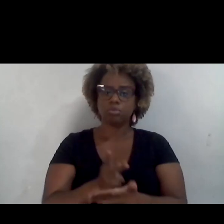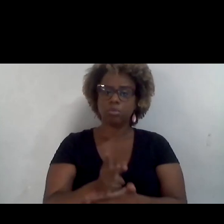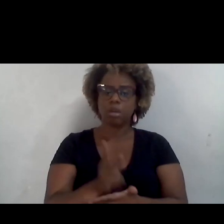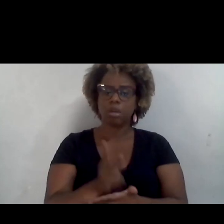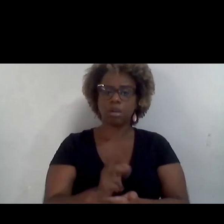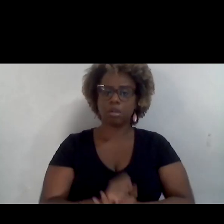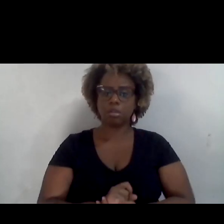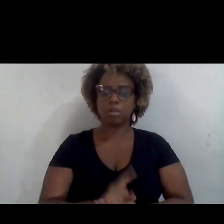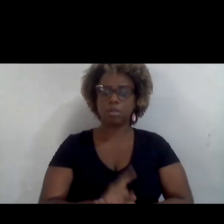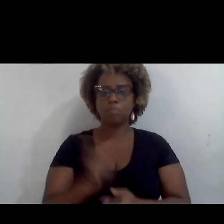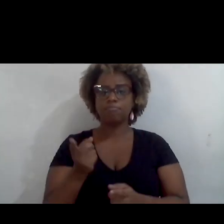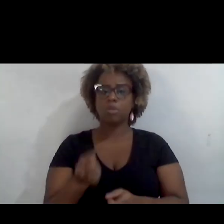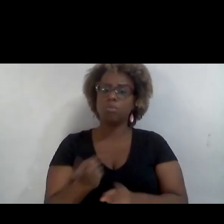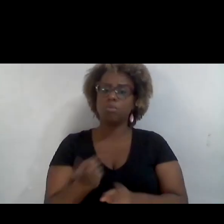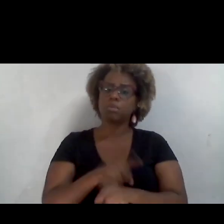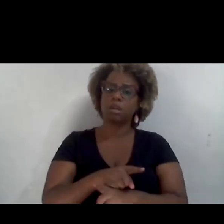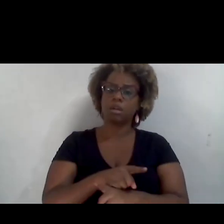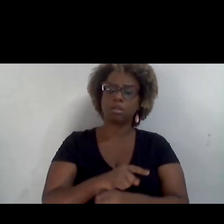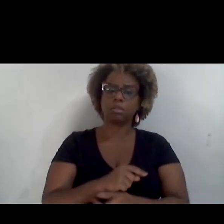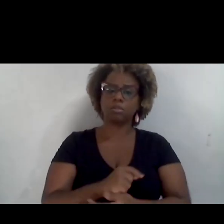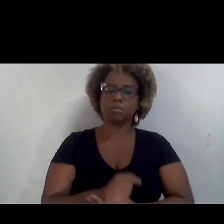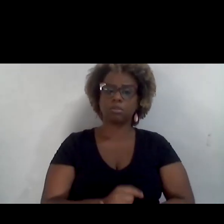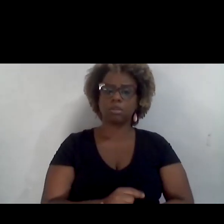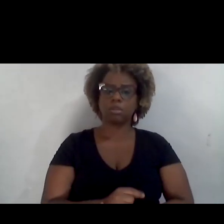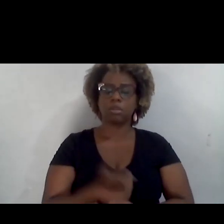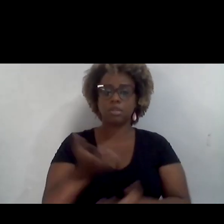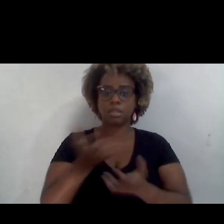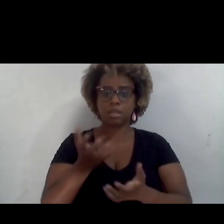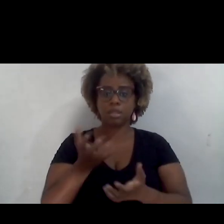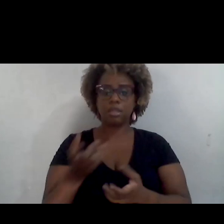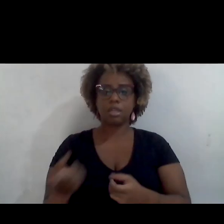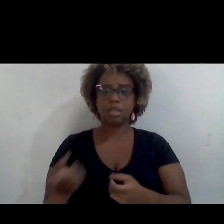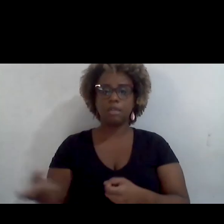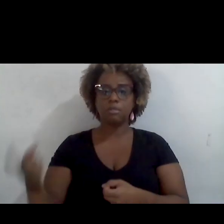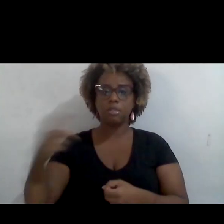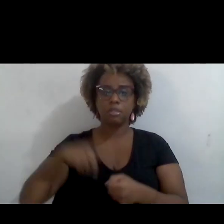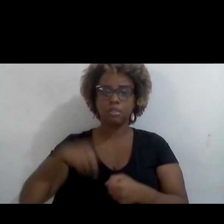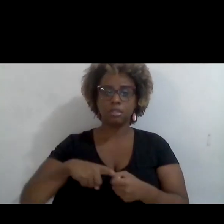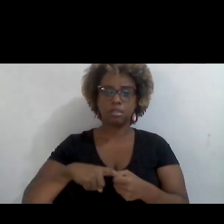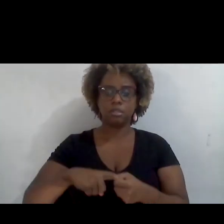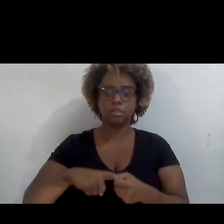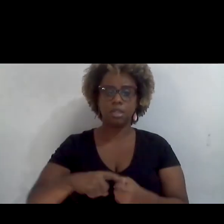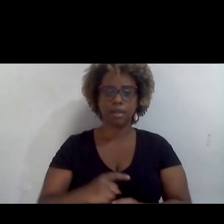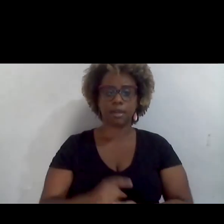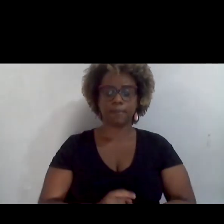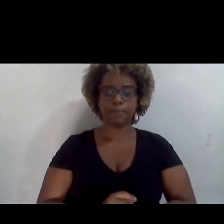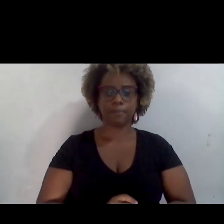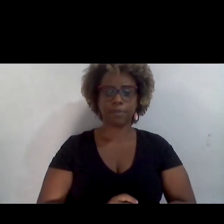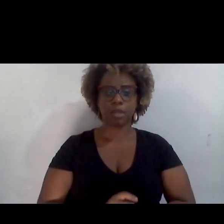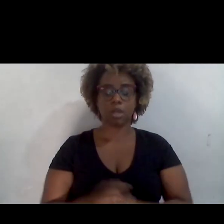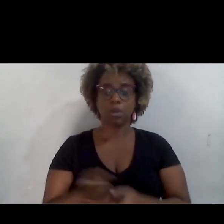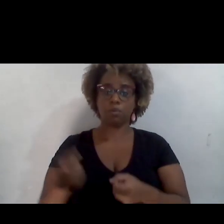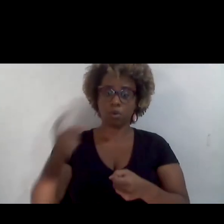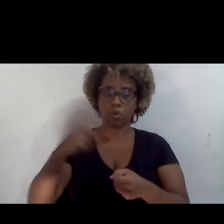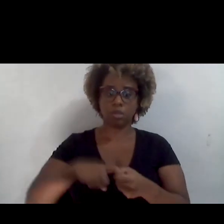Pelo contrário, eu acho que a gente quer uma retomada, quer transformações, a gente quer avanços, mas tudo que a gente não quer é continuidade,